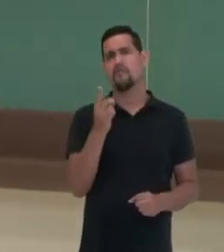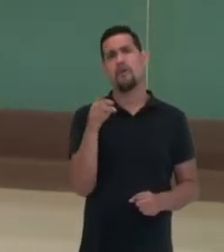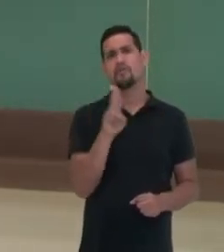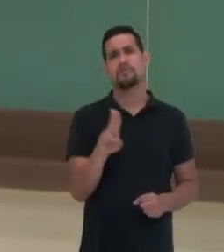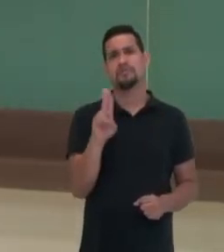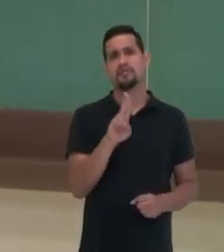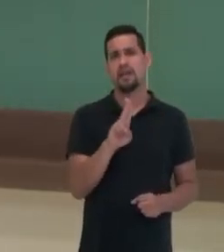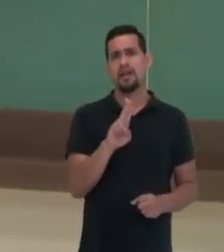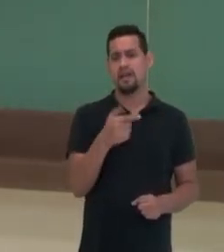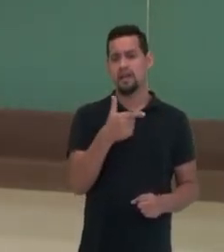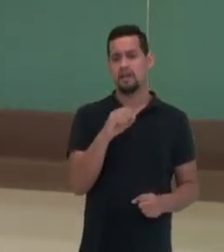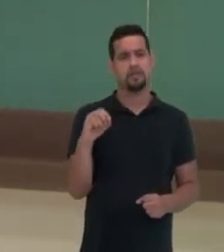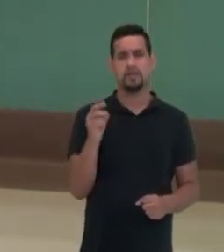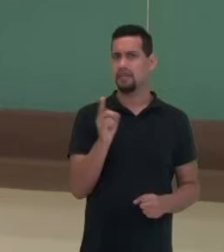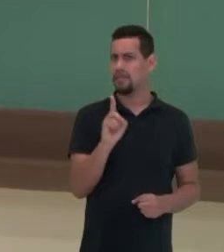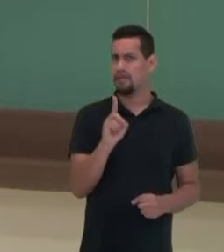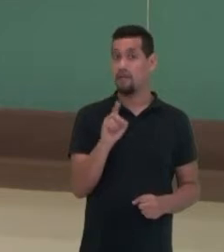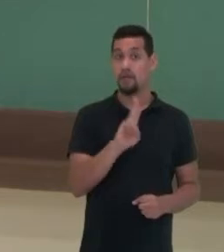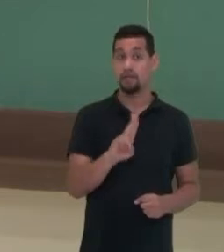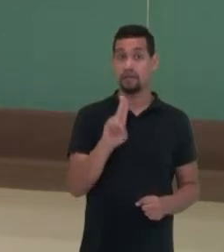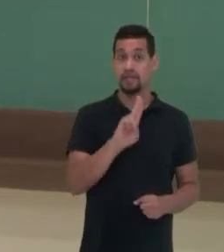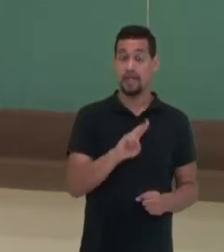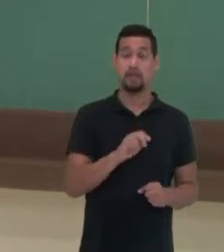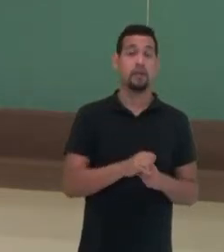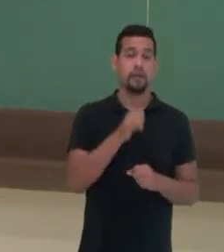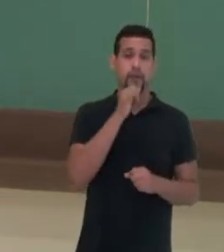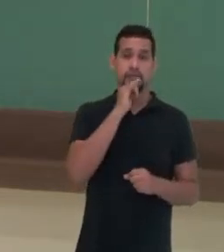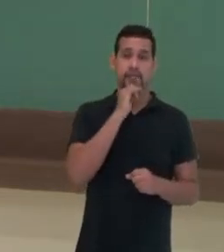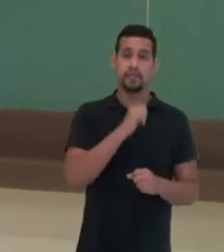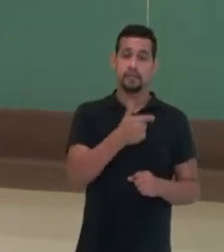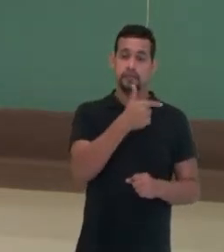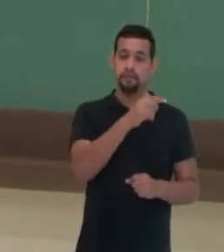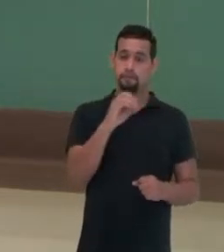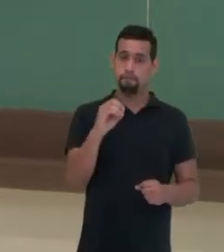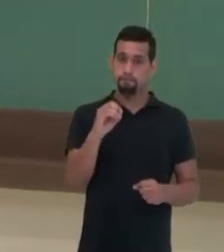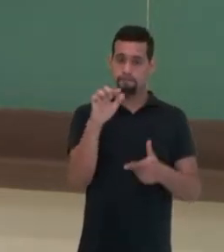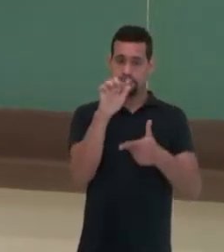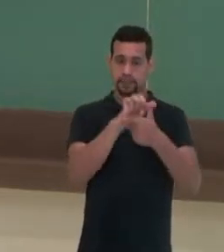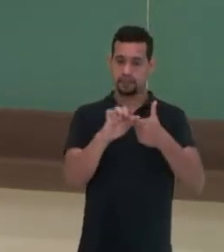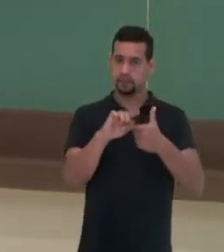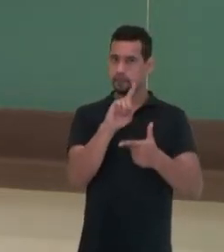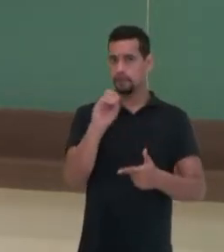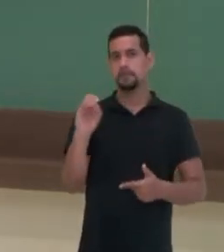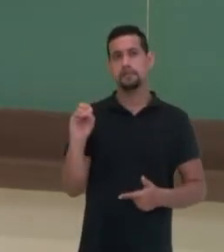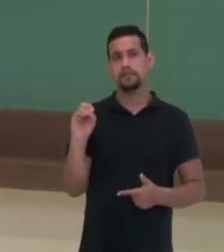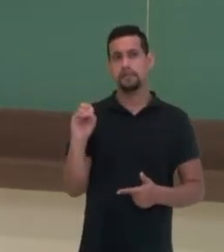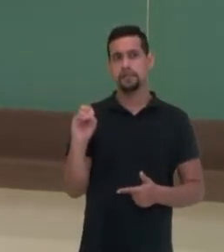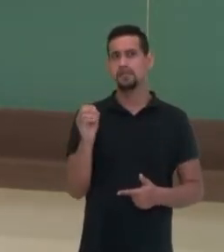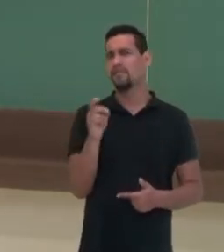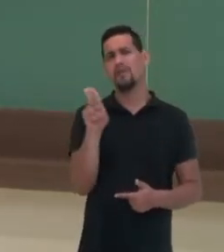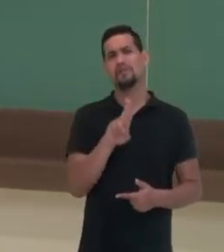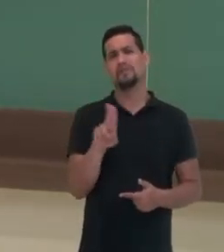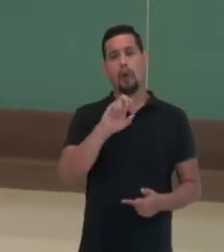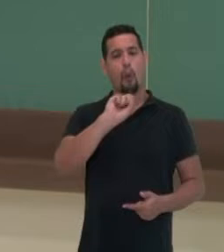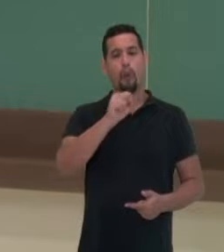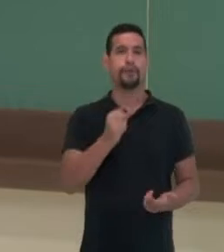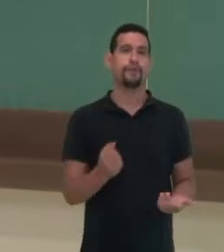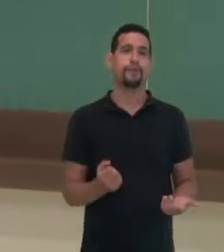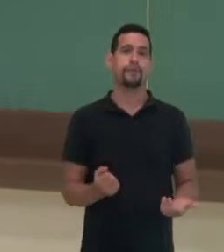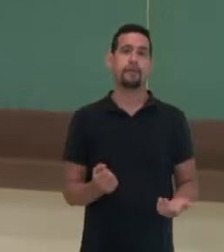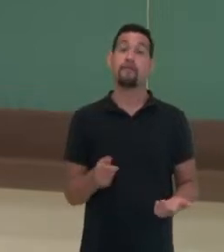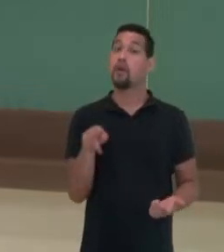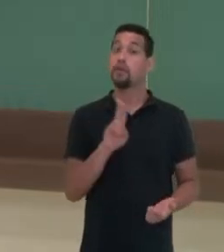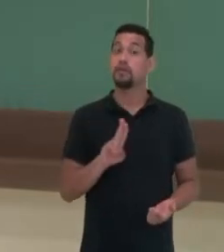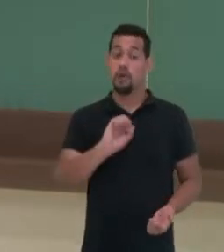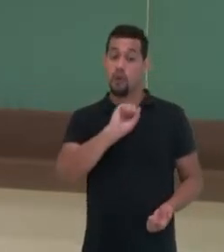vai usar o número 200, você vai usar o 200 sobre dividido por 100. Você não vai usar o número 8, você